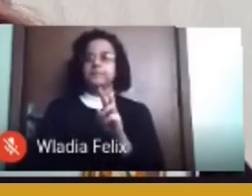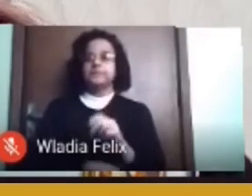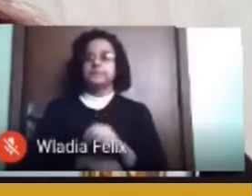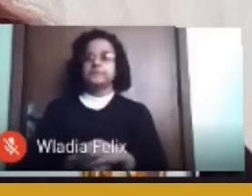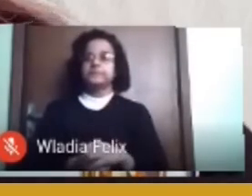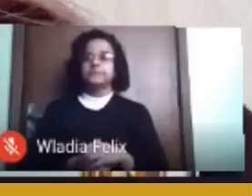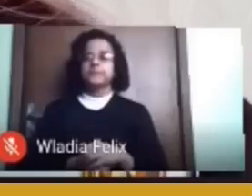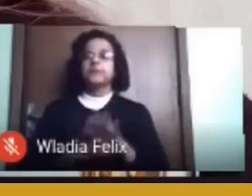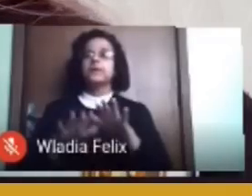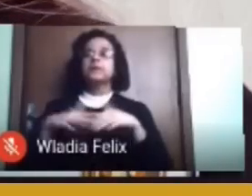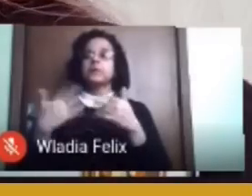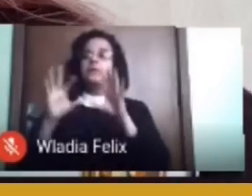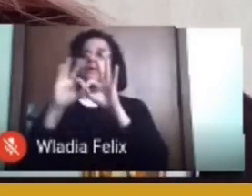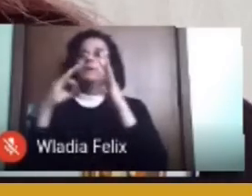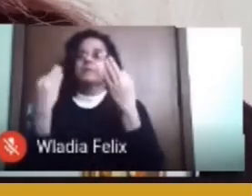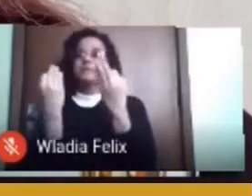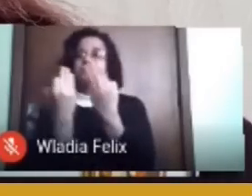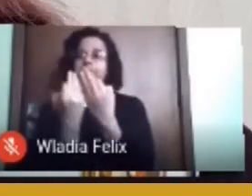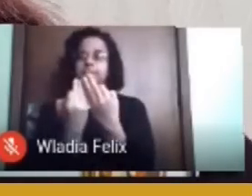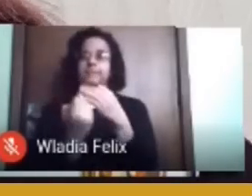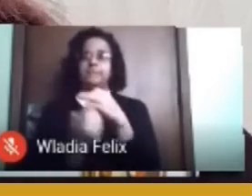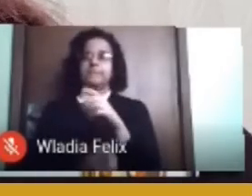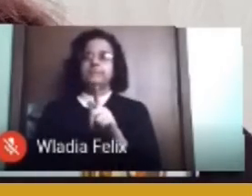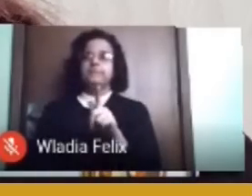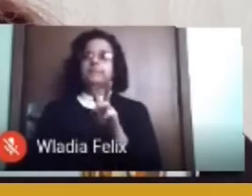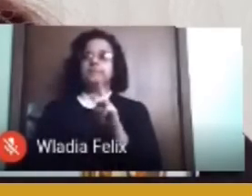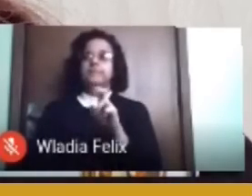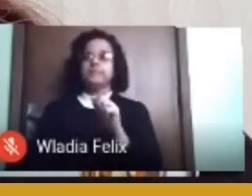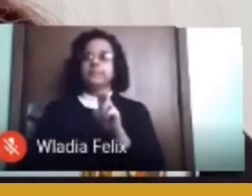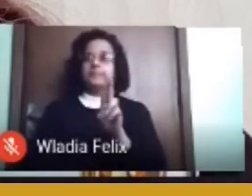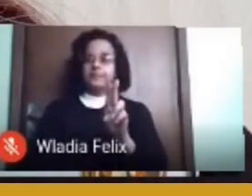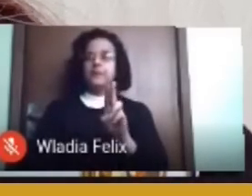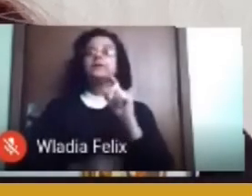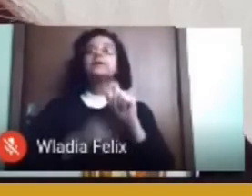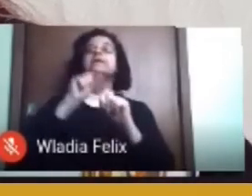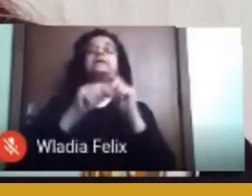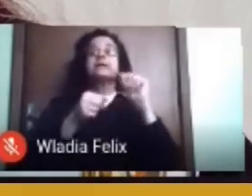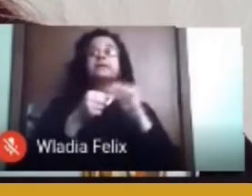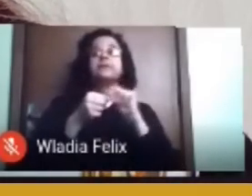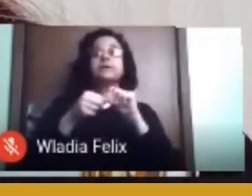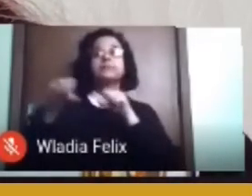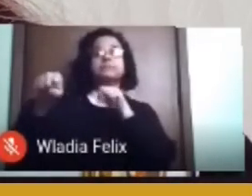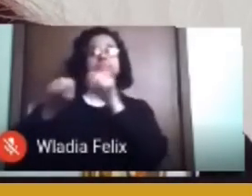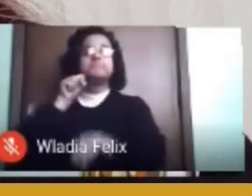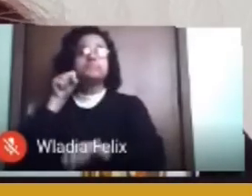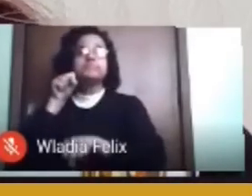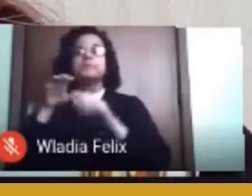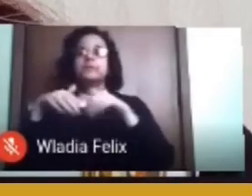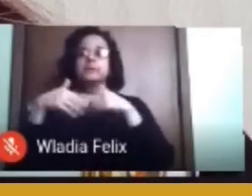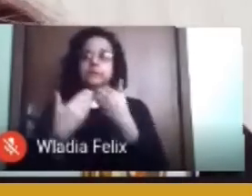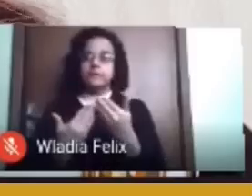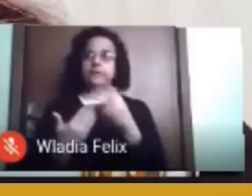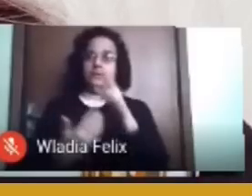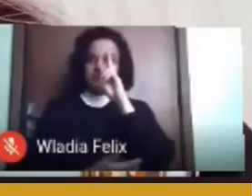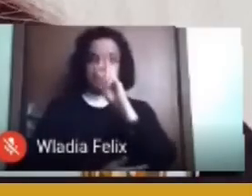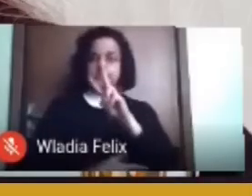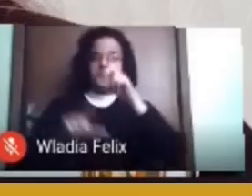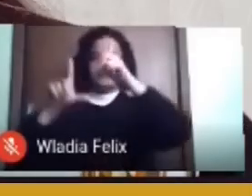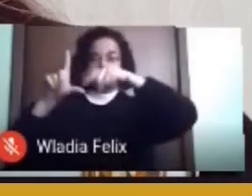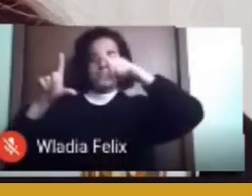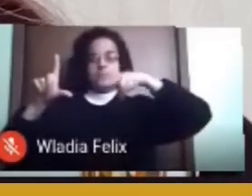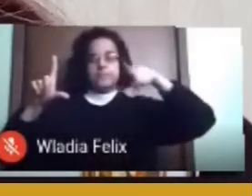da agressão. Então, pela evidência aqui do gráfico, quem mais agride são os